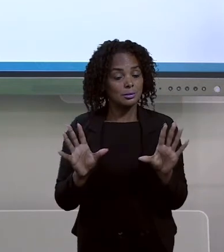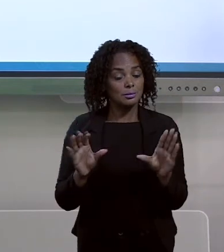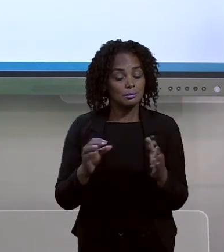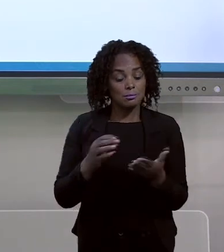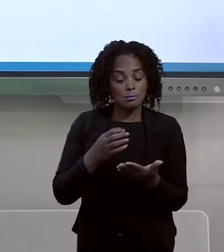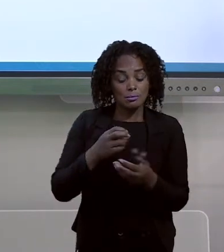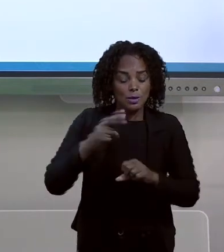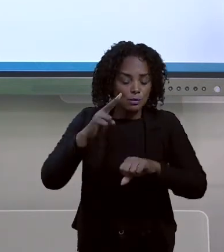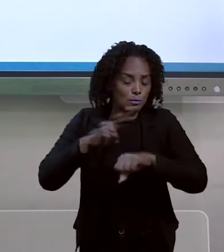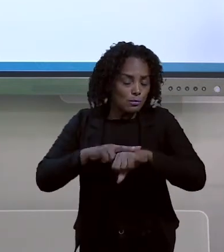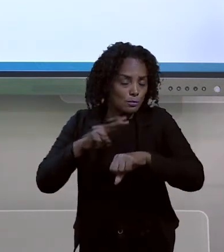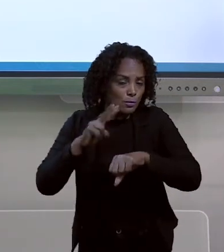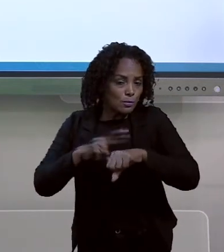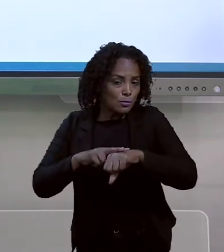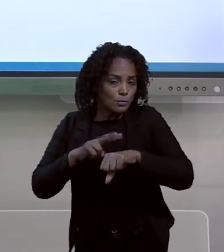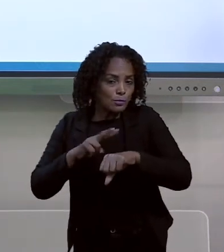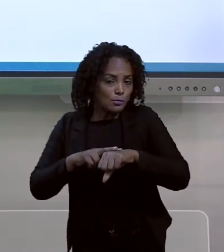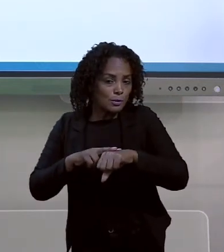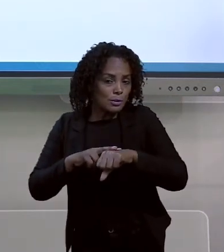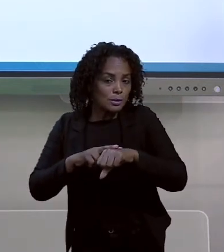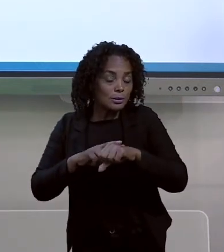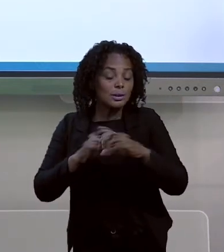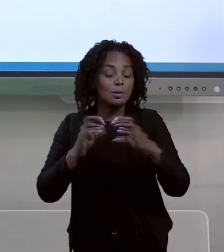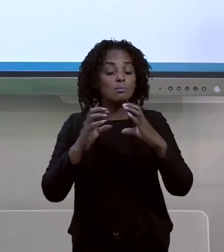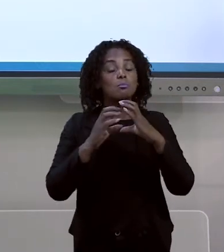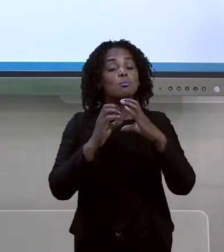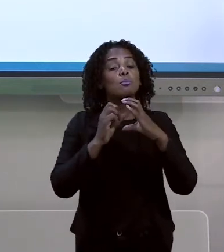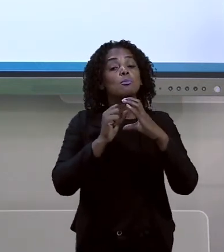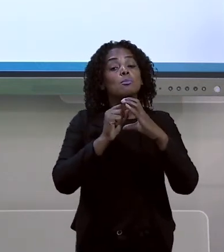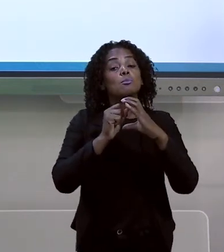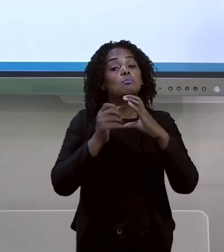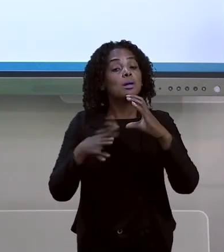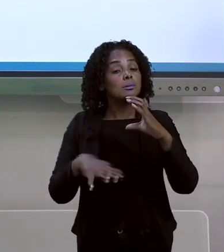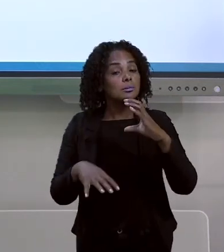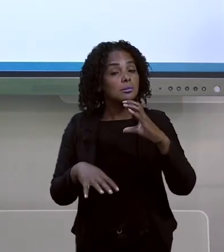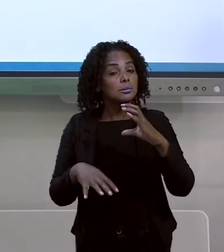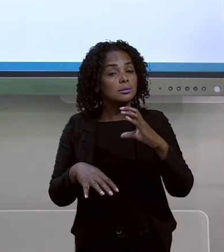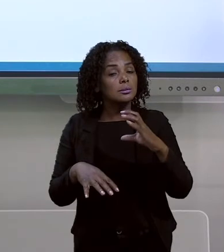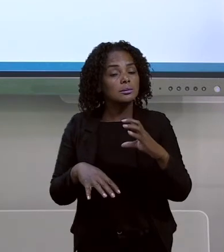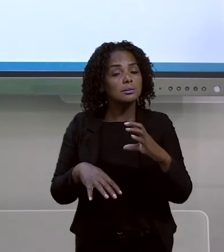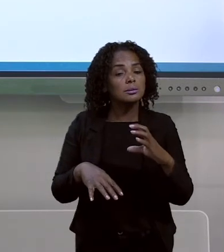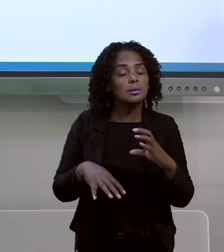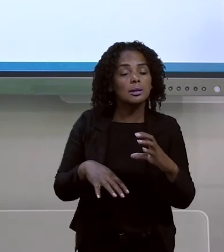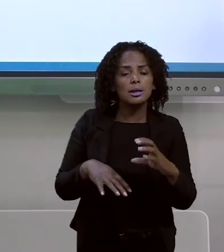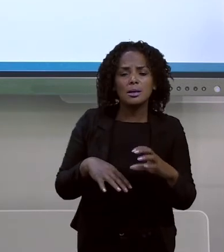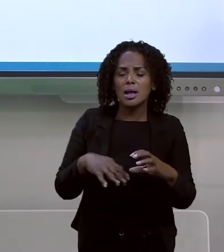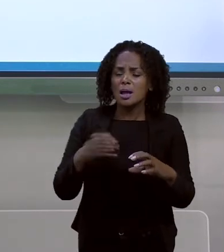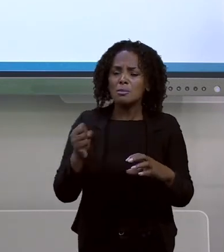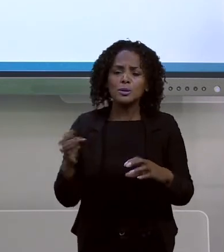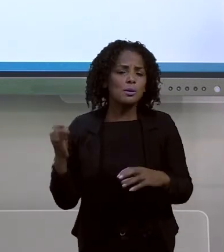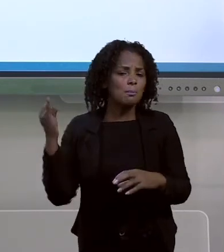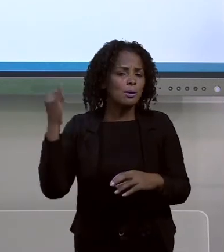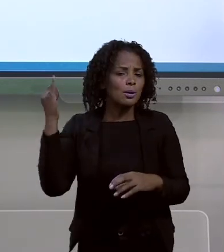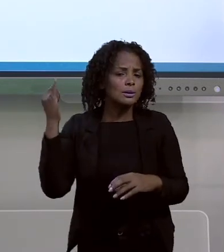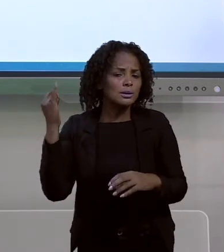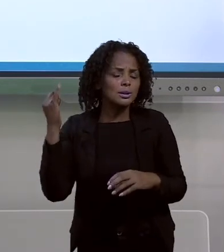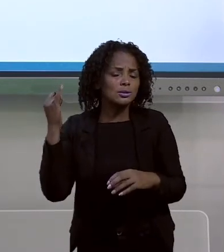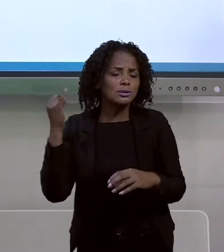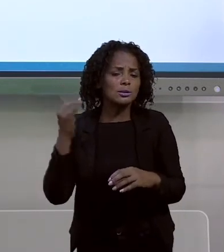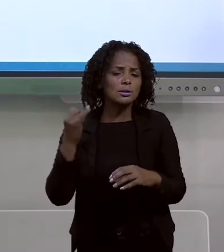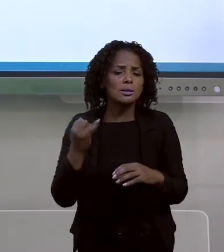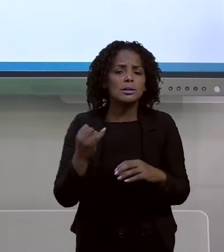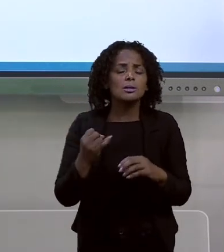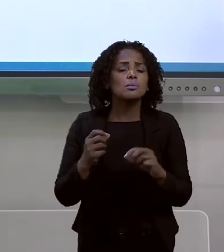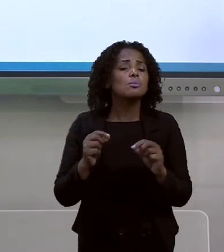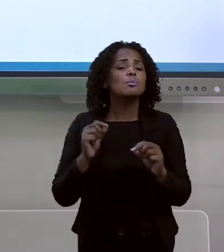ele tem aí uma característica a mais para essa indústria alimentícia, de alimento, é